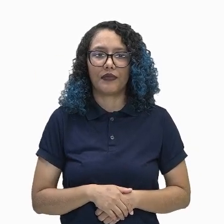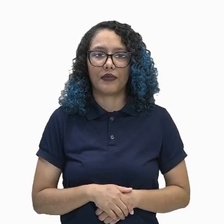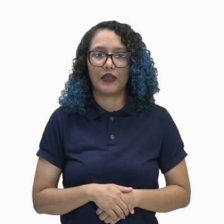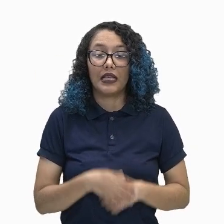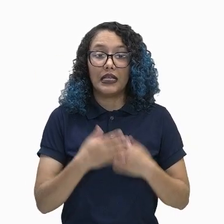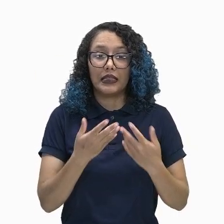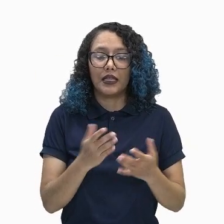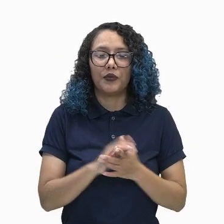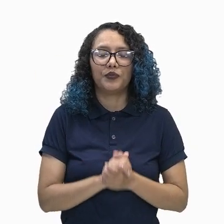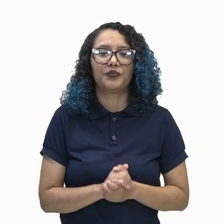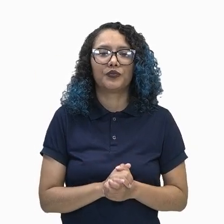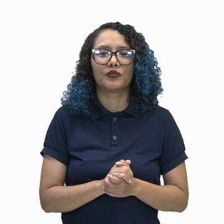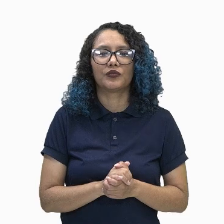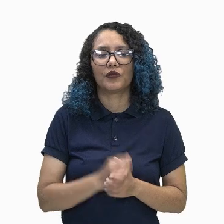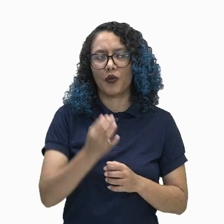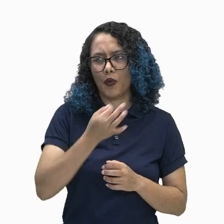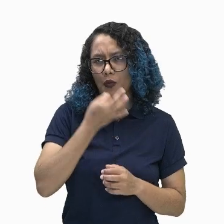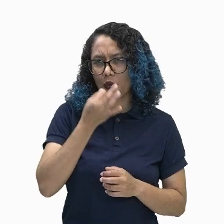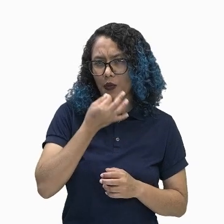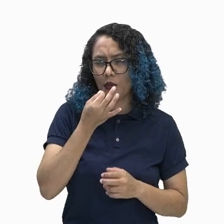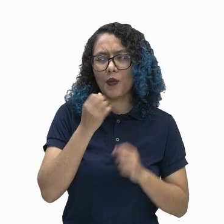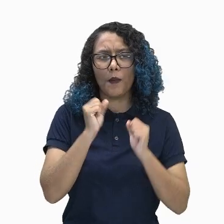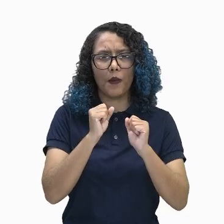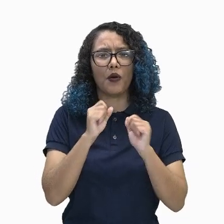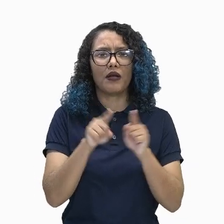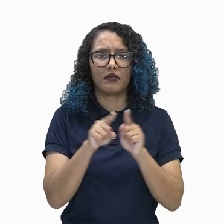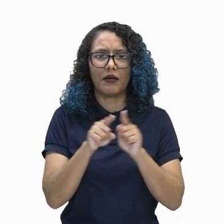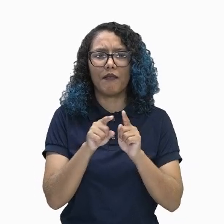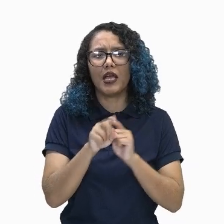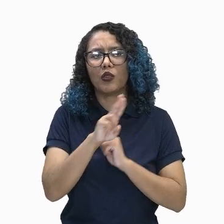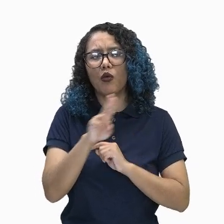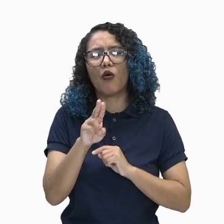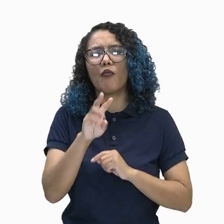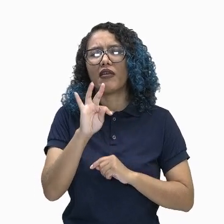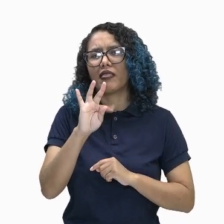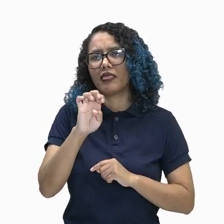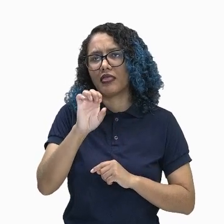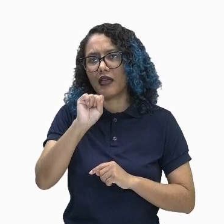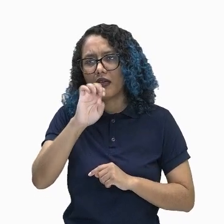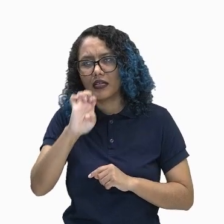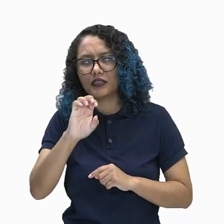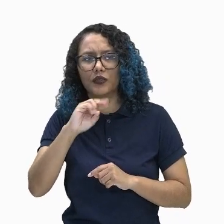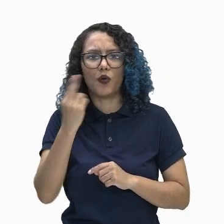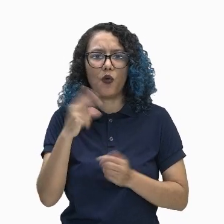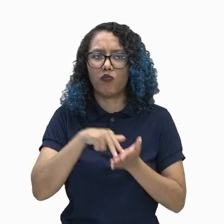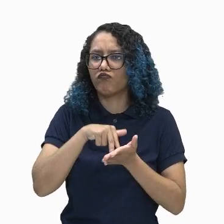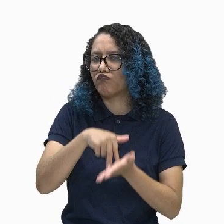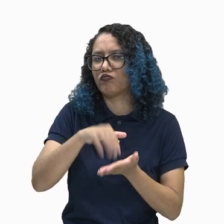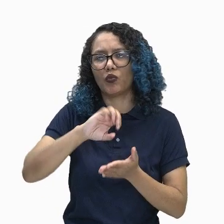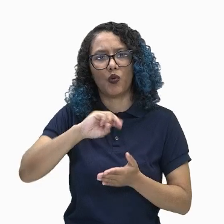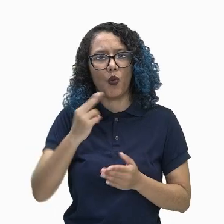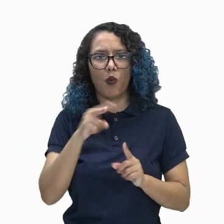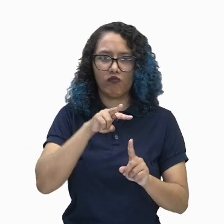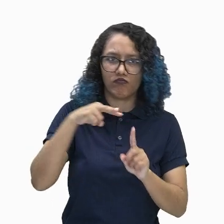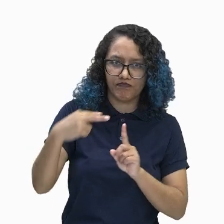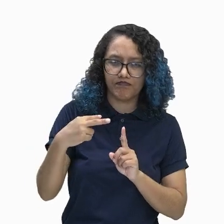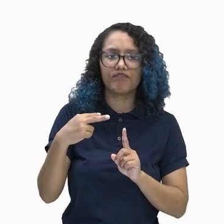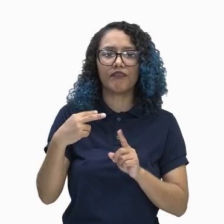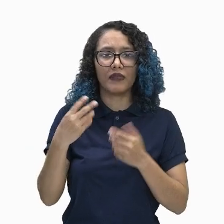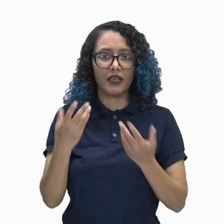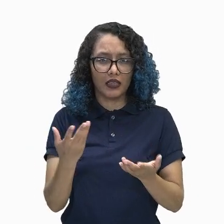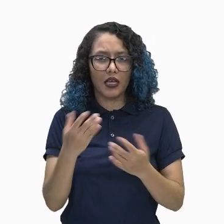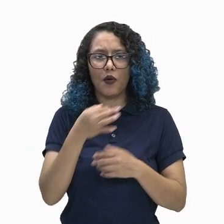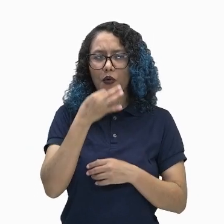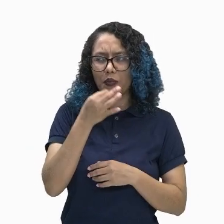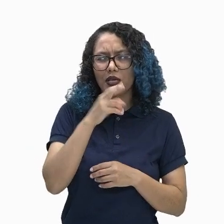que a opinião, gente, ela também pode ser chamada nos textos de tese, posicionamento, ponto de vista. Então, perceba que a opinião assume